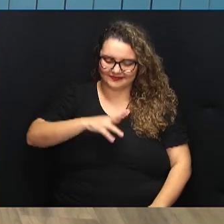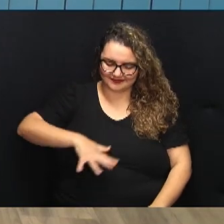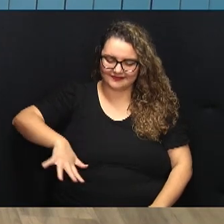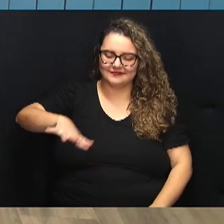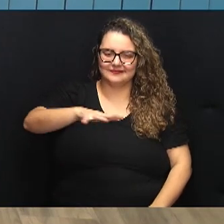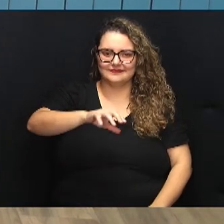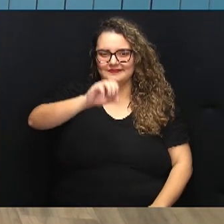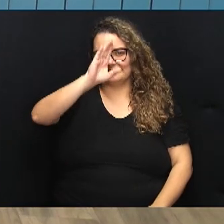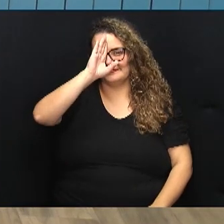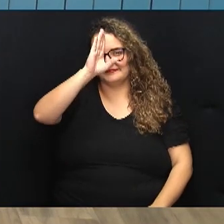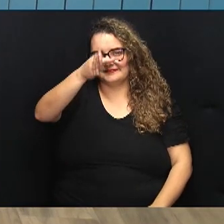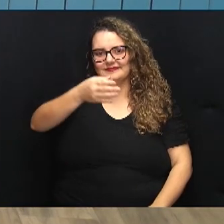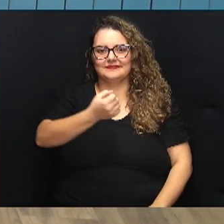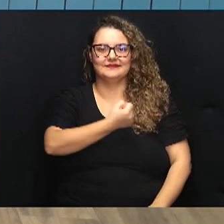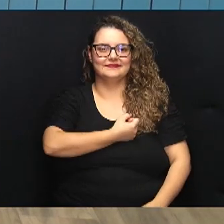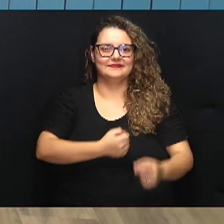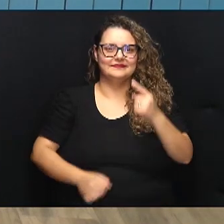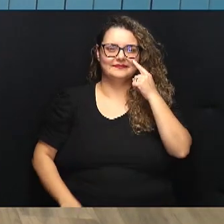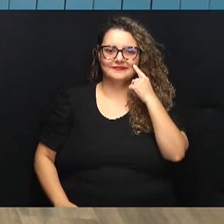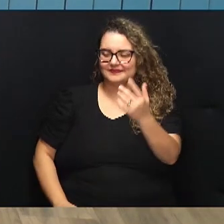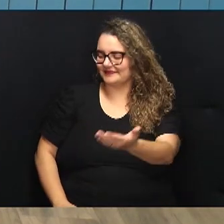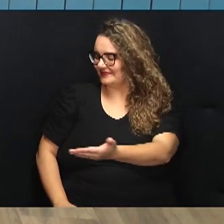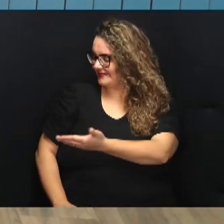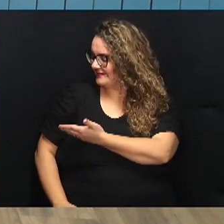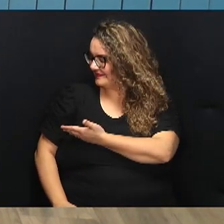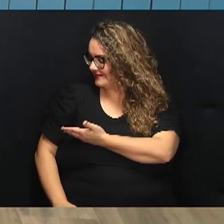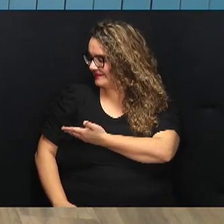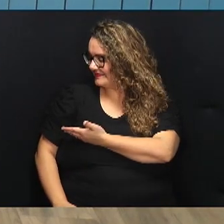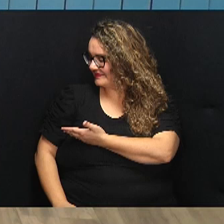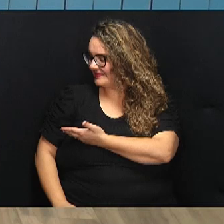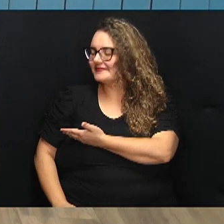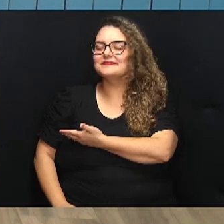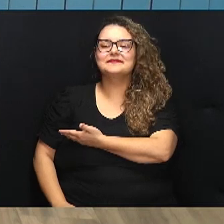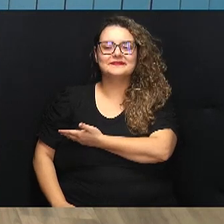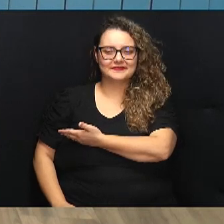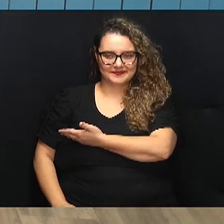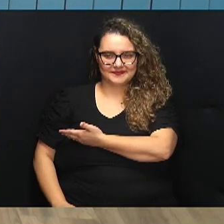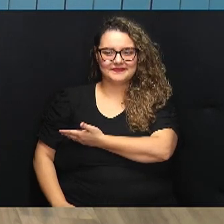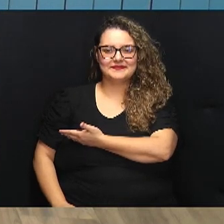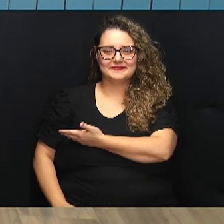pode ir direto no número que já aparece aqui embaixo da sua tela. É o